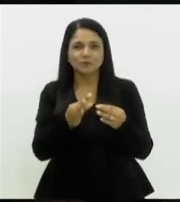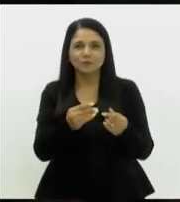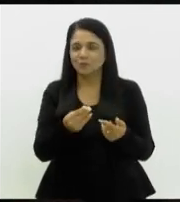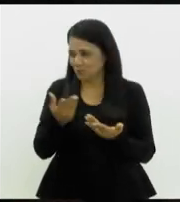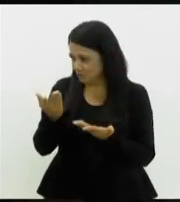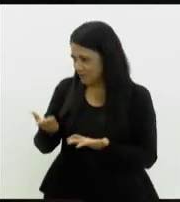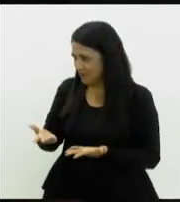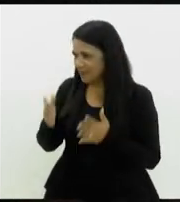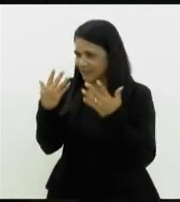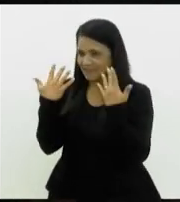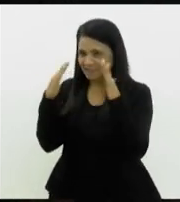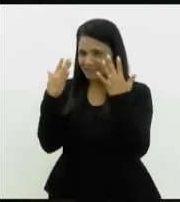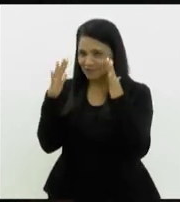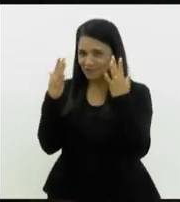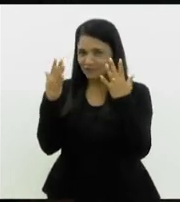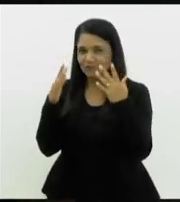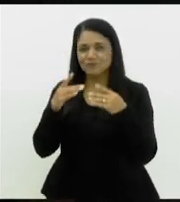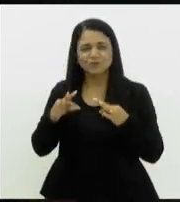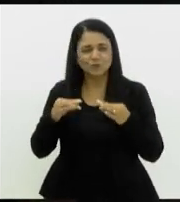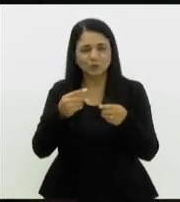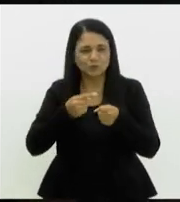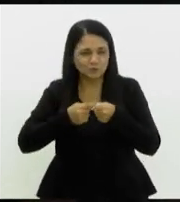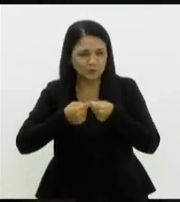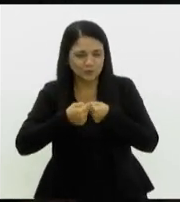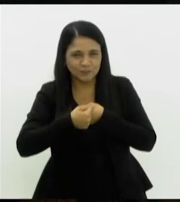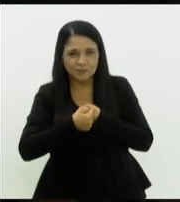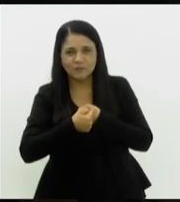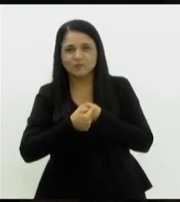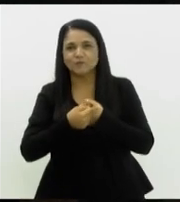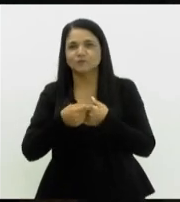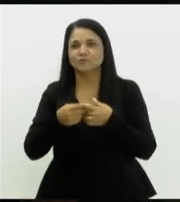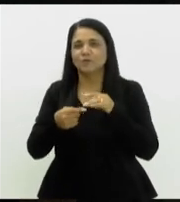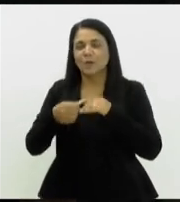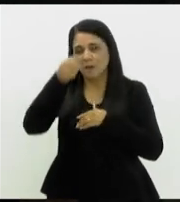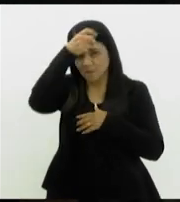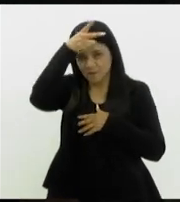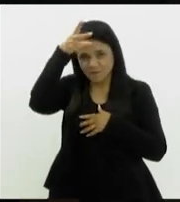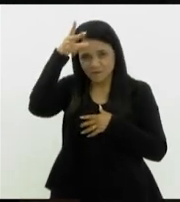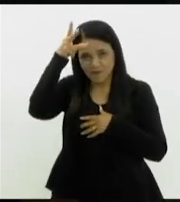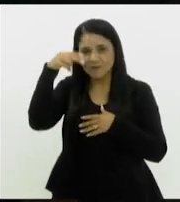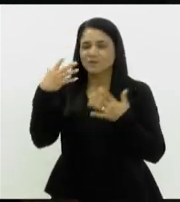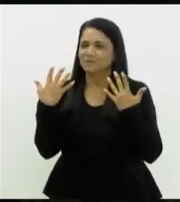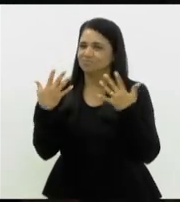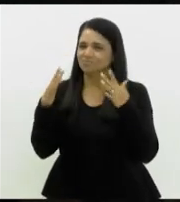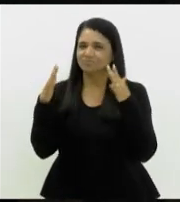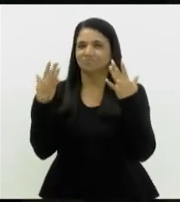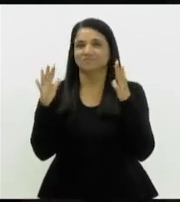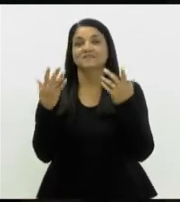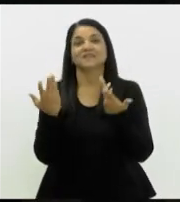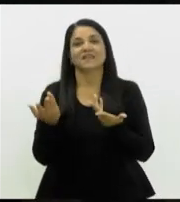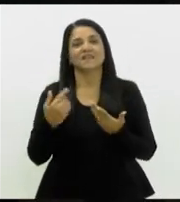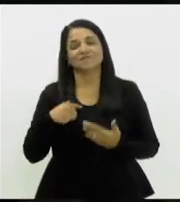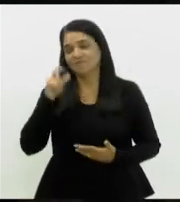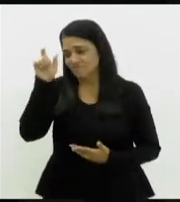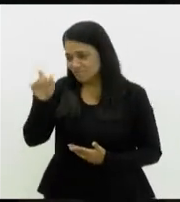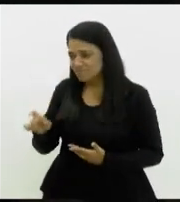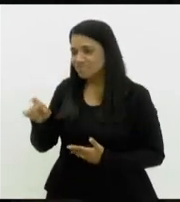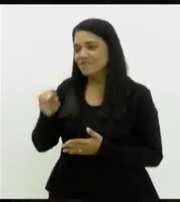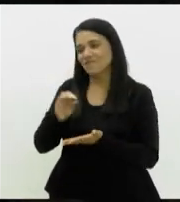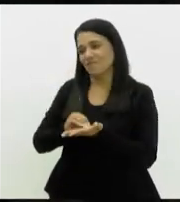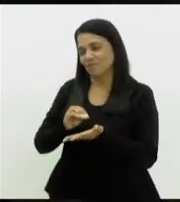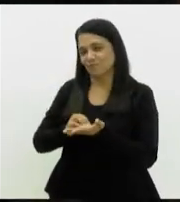Paulo? Todos os municípios, todos os proponentes a prefeitos cantaram, só faltou a sua figura. Mas eu mandei aquela mensagem